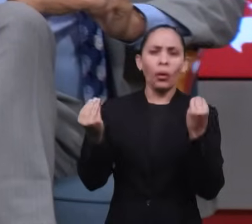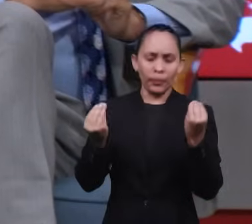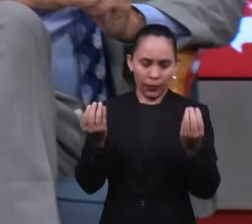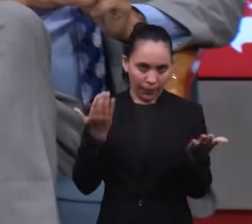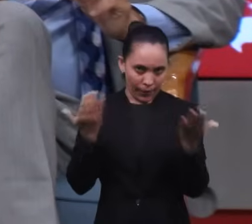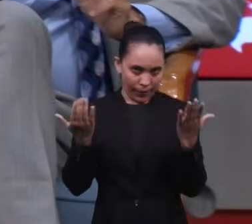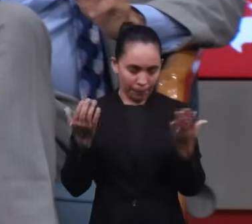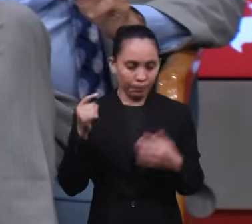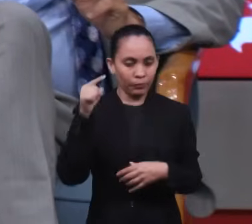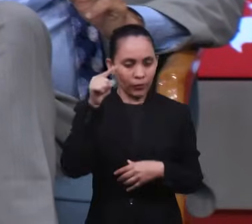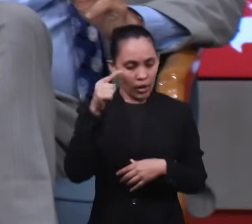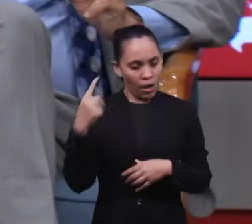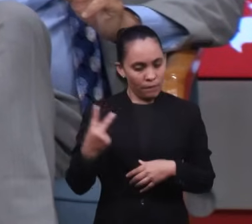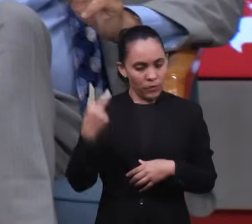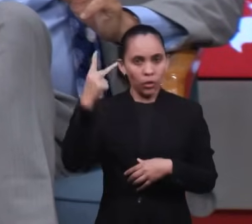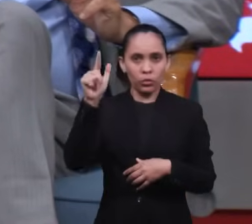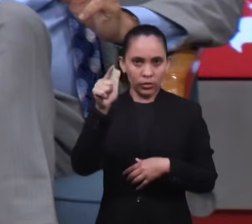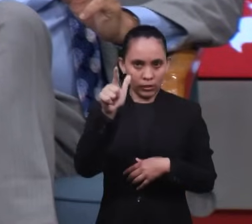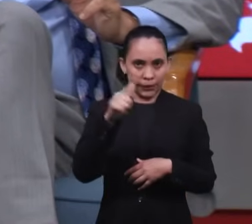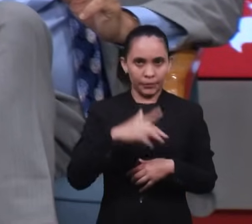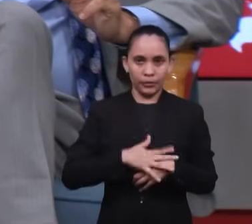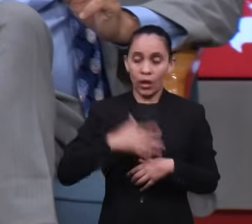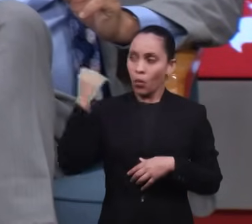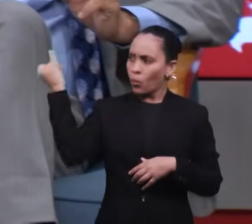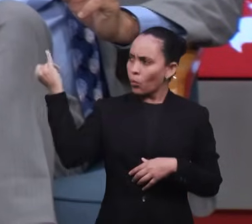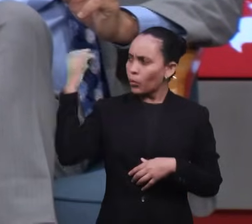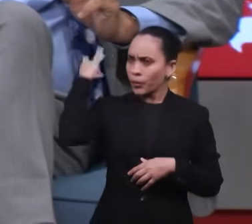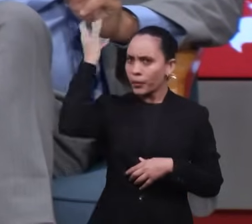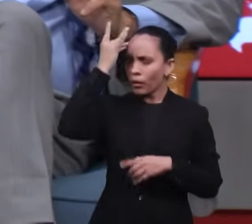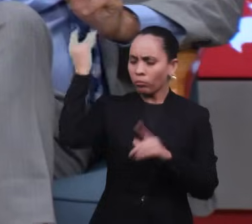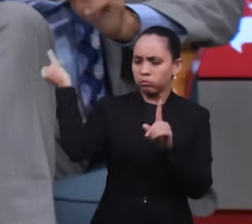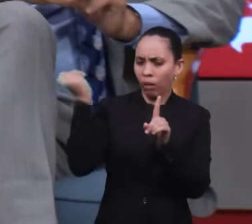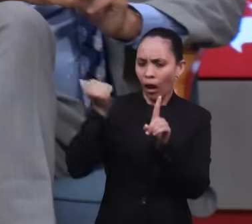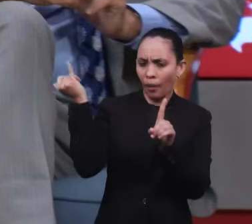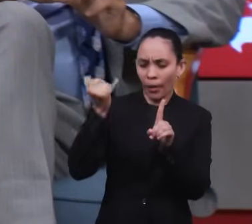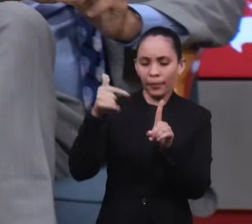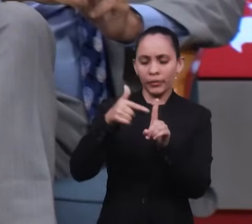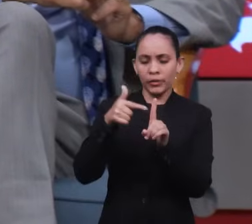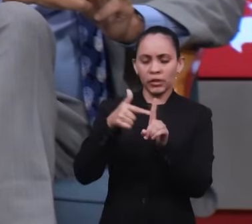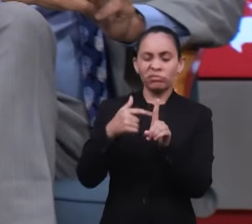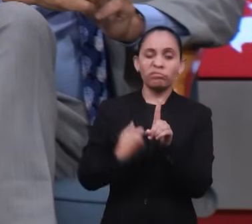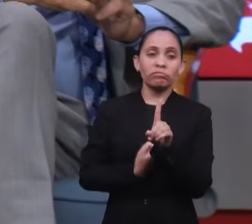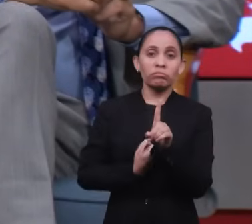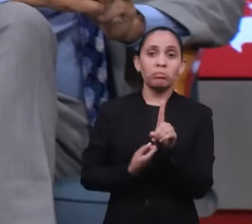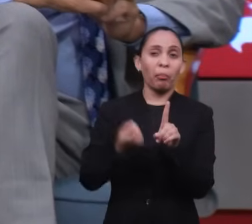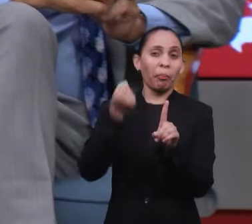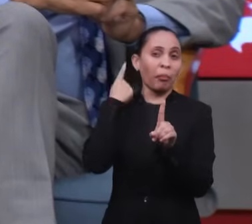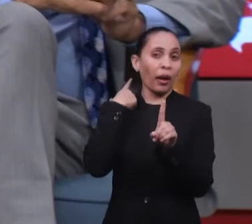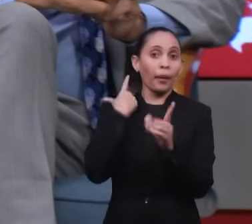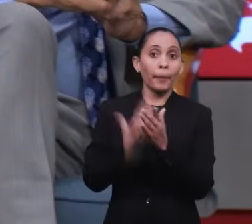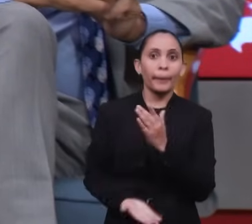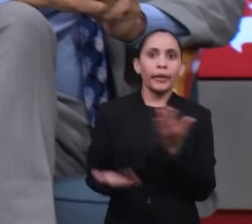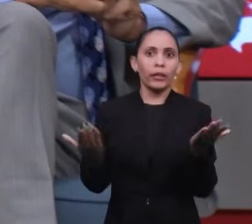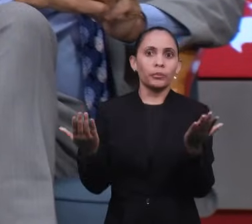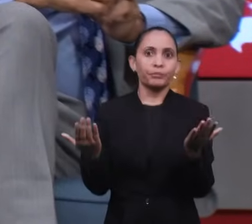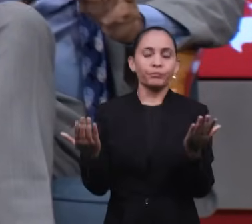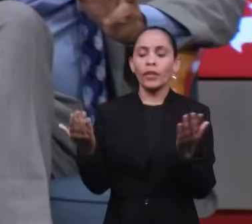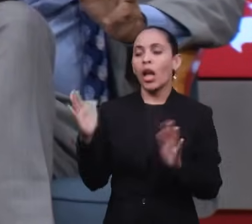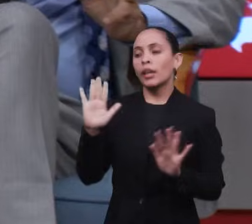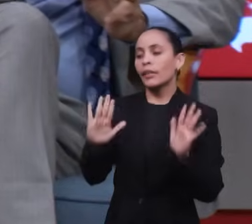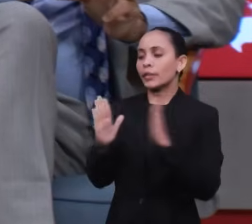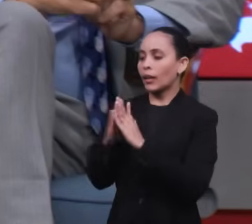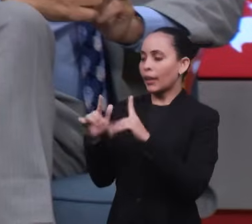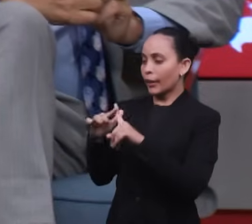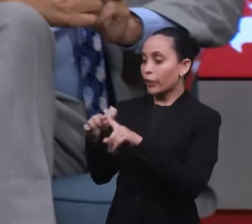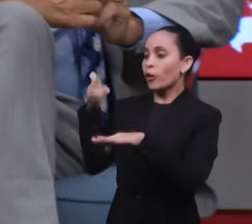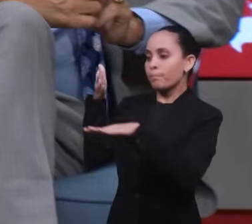Por quê? Você não deu valor a tudo aquilo que falou, o que aconteceu? Aconteceu que você perdeu essa bênção. Às